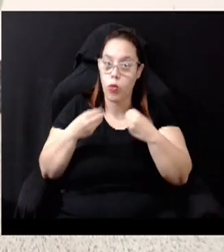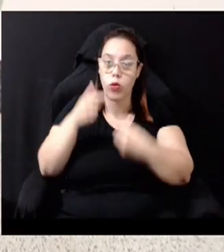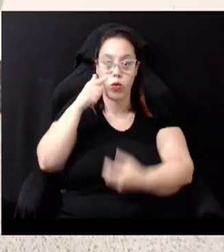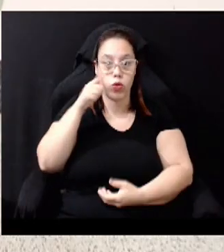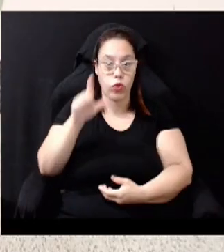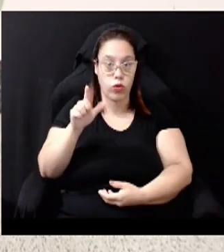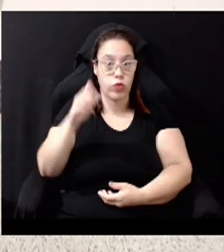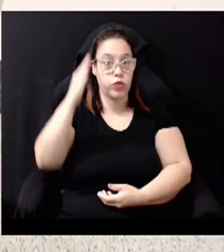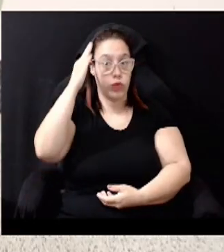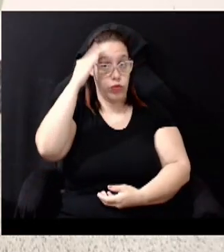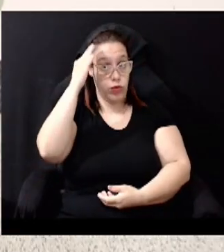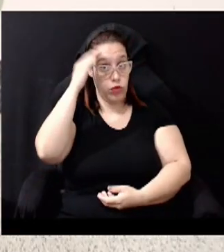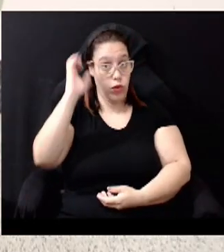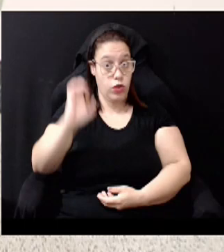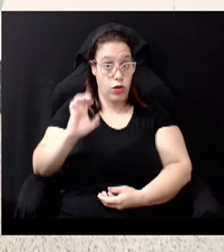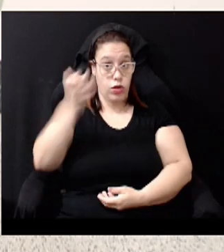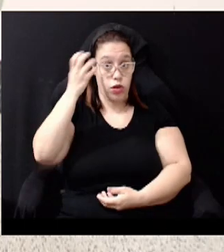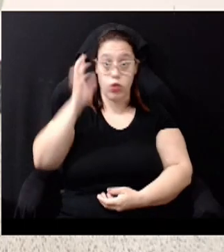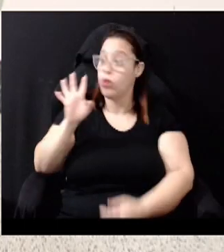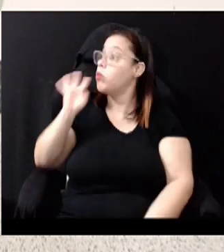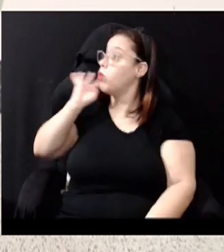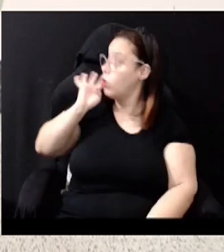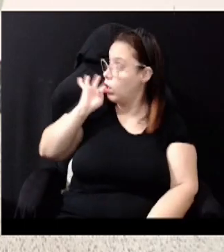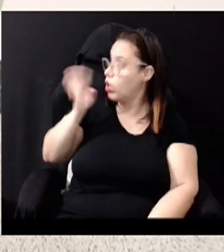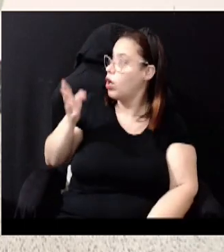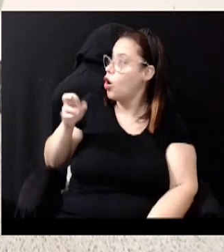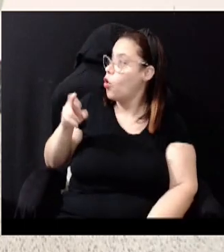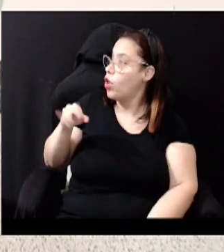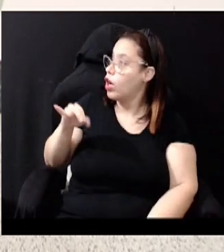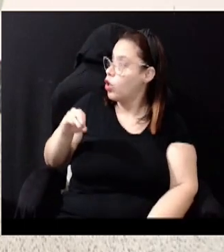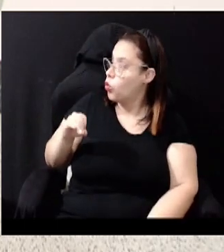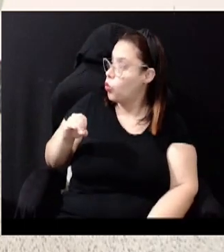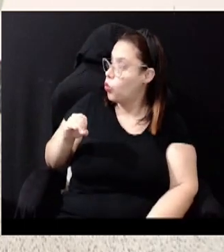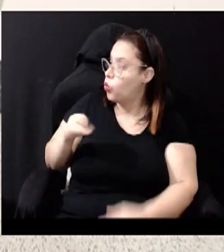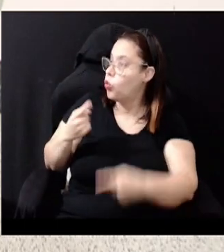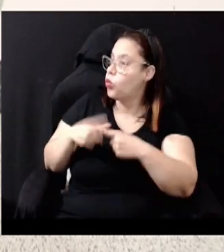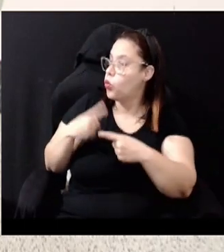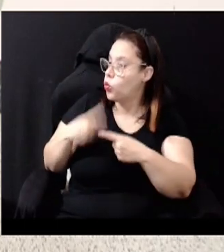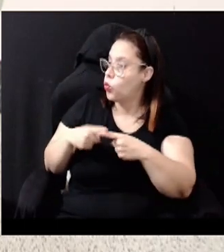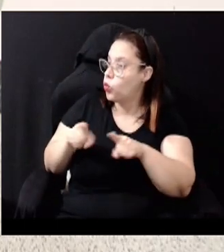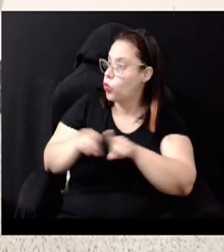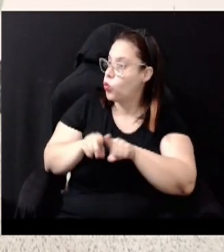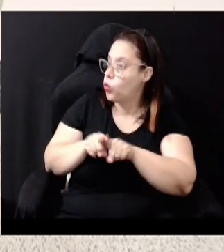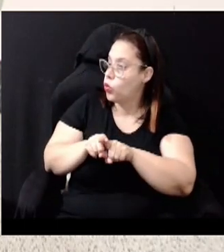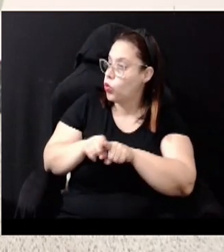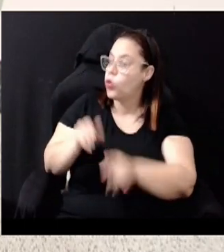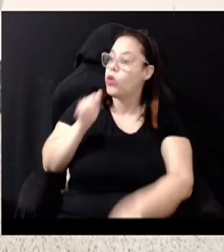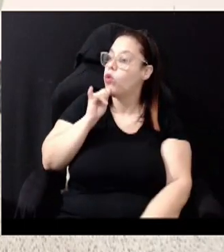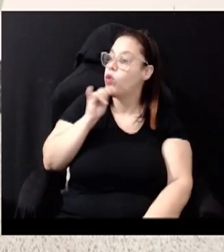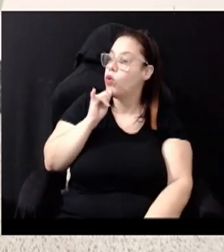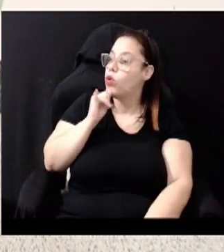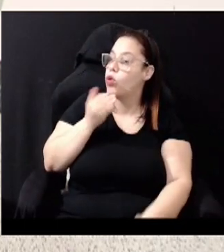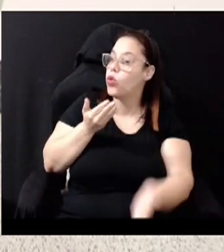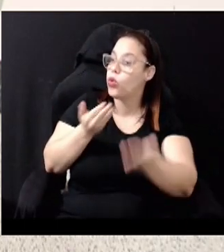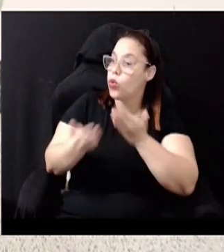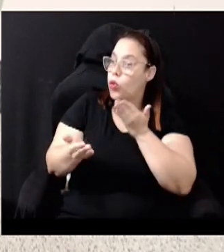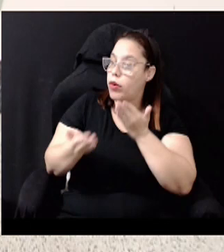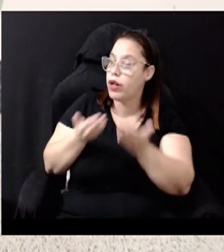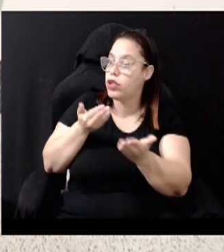está acontecendo. Muito legal isso, Rodrigo, que você está falando, porque também, por exemplo, traçar um comparativo aqui